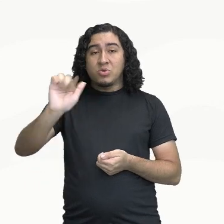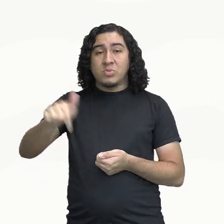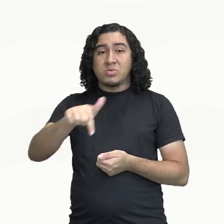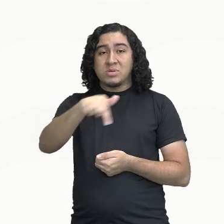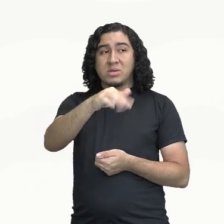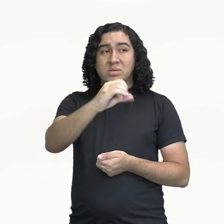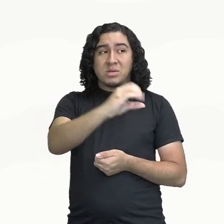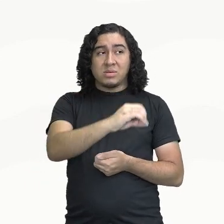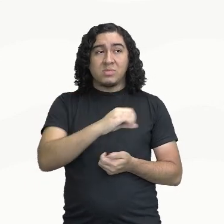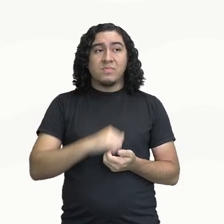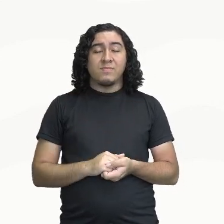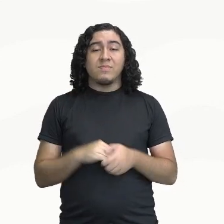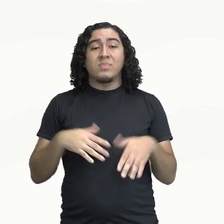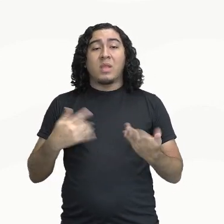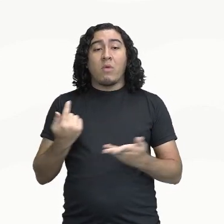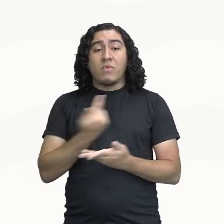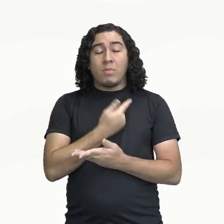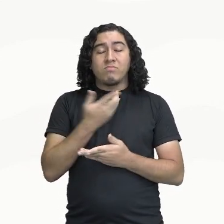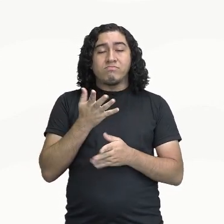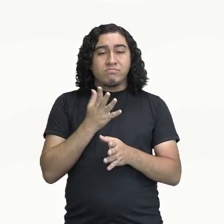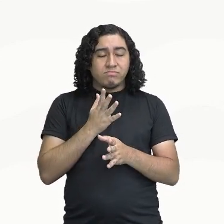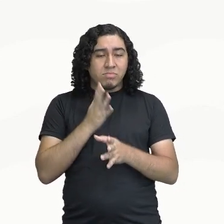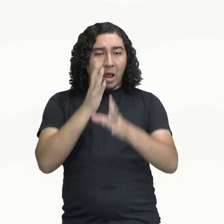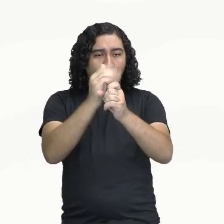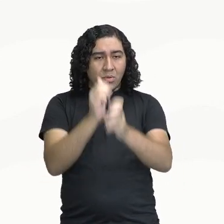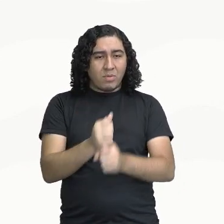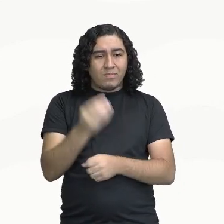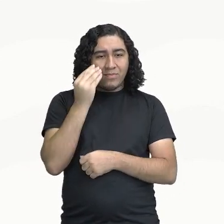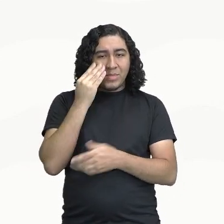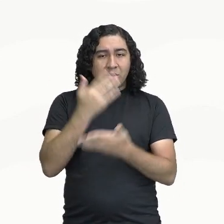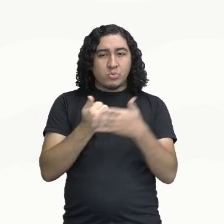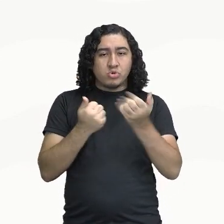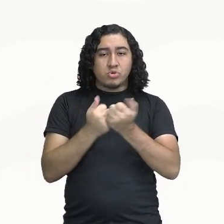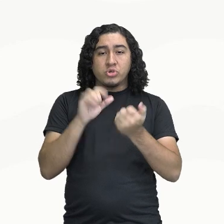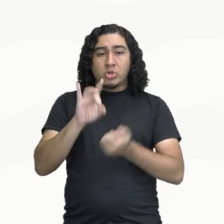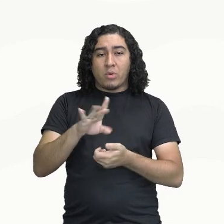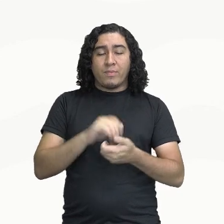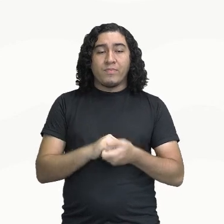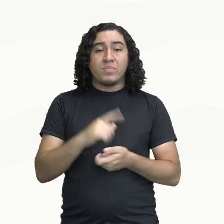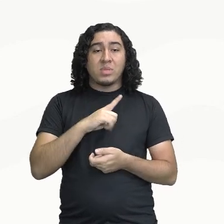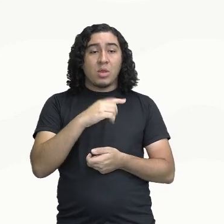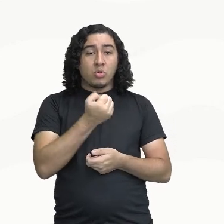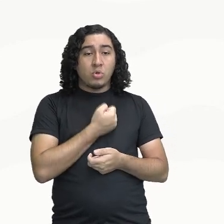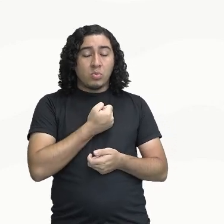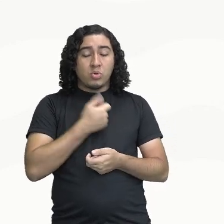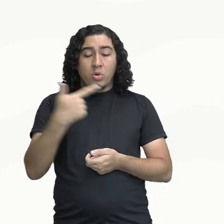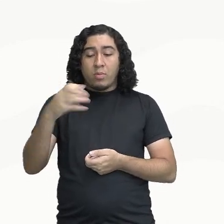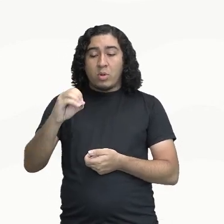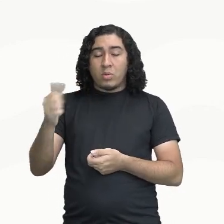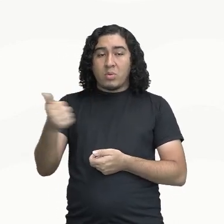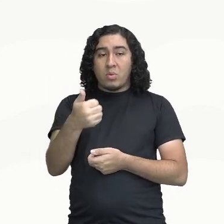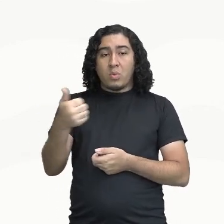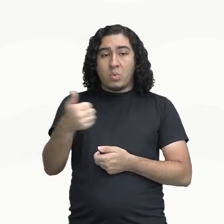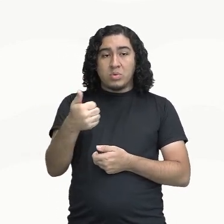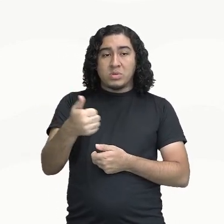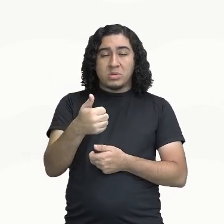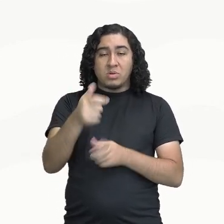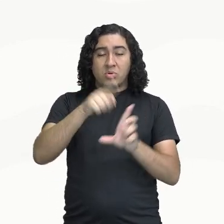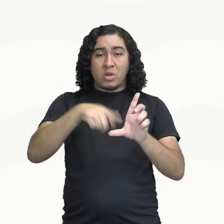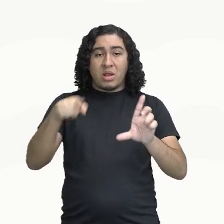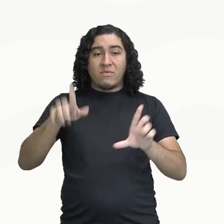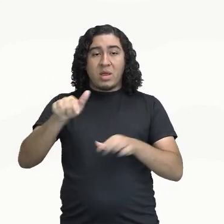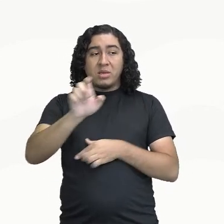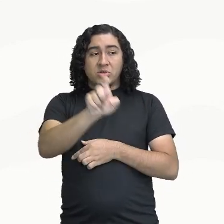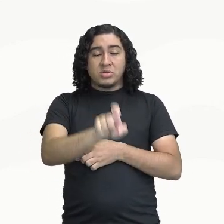6.700 quilômetros. Então, vamos continuar aqui, ó. Eu vou só substituir. Pegar o valor de 2011 no gráfico, certo? Que é